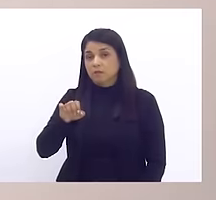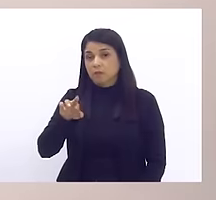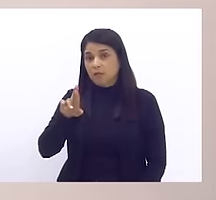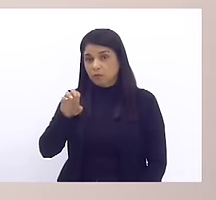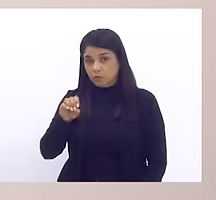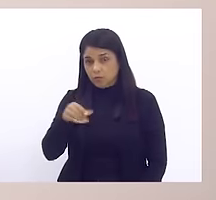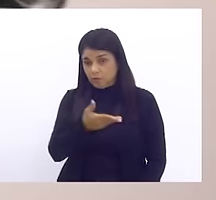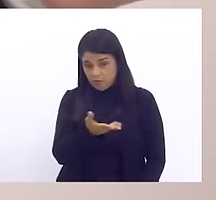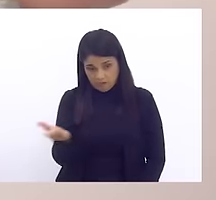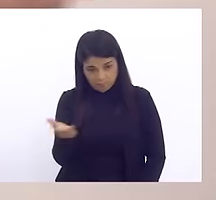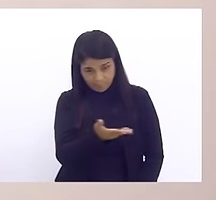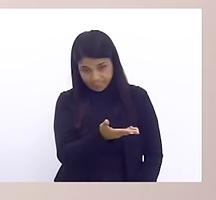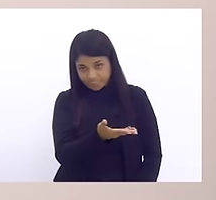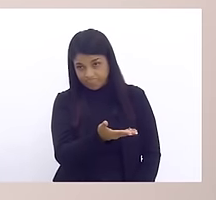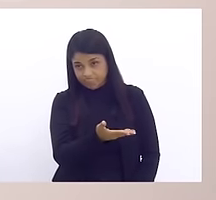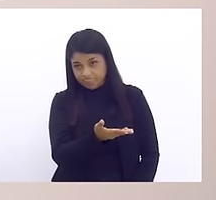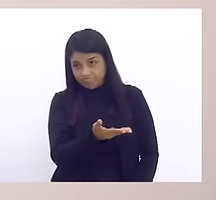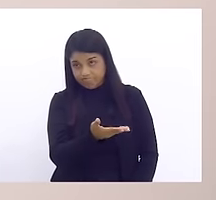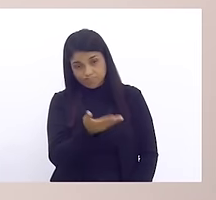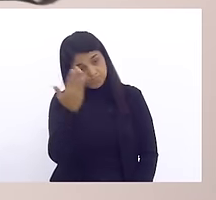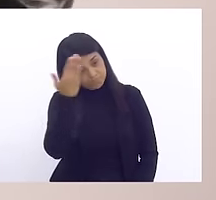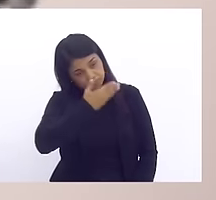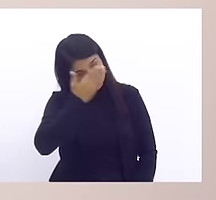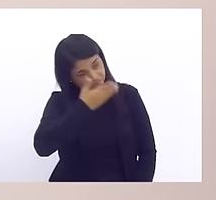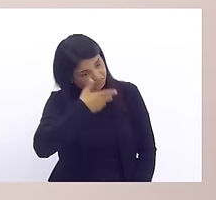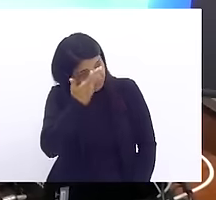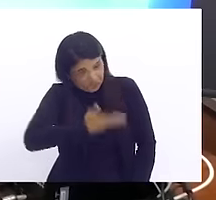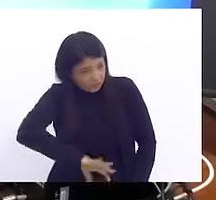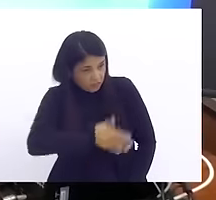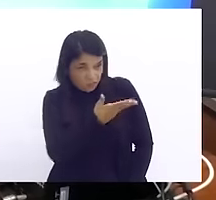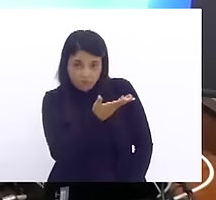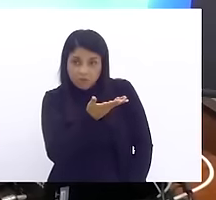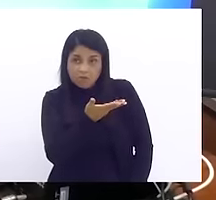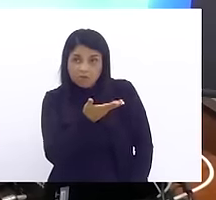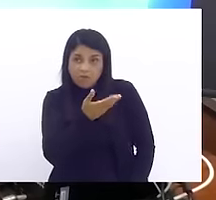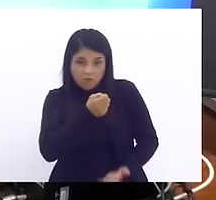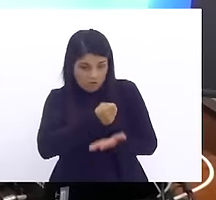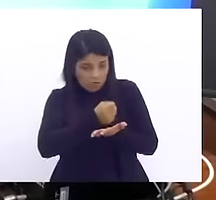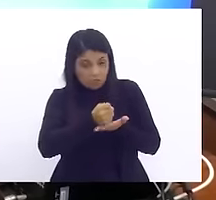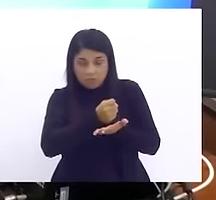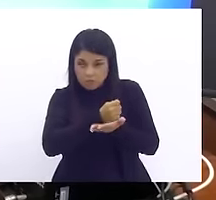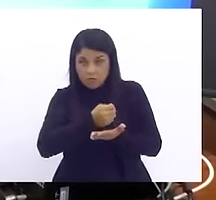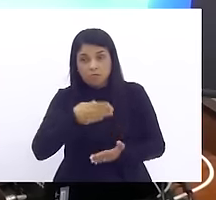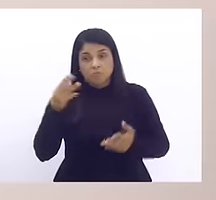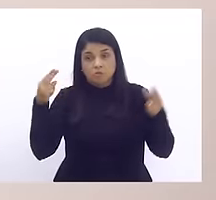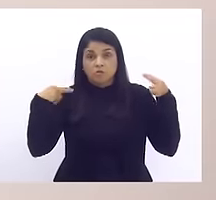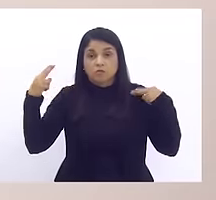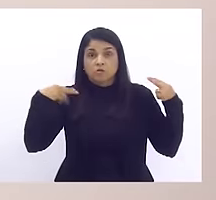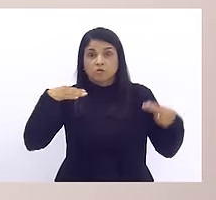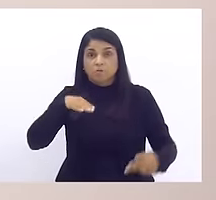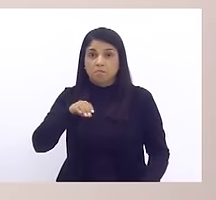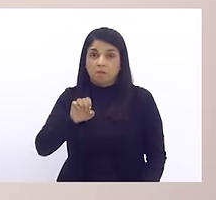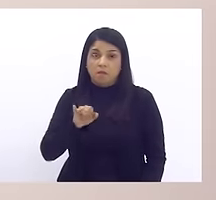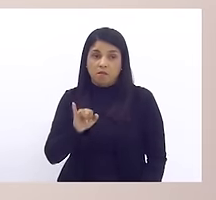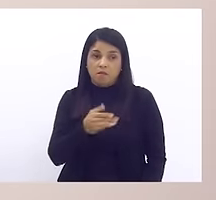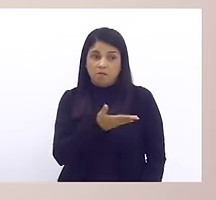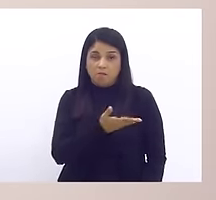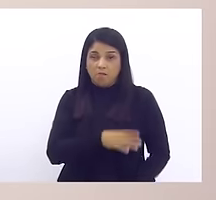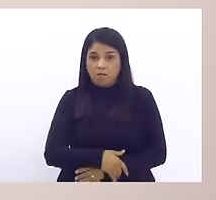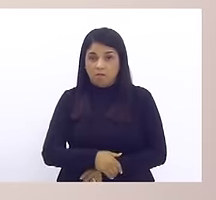outros tá aqui ó Sara não enxerga a senhora não quiser ele acabou de falar aqui que é contratado por meio todos os motorista dele e aí